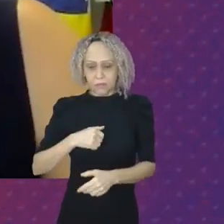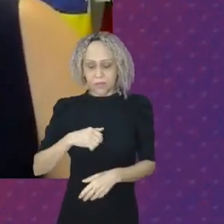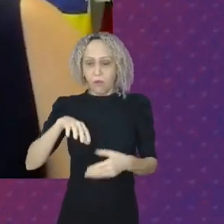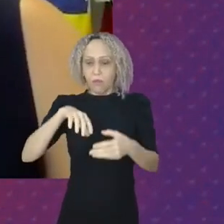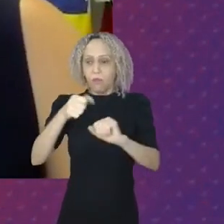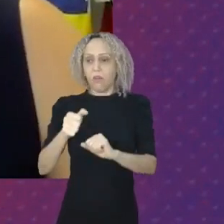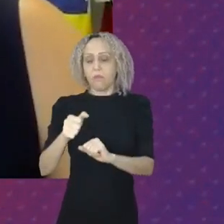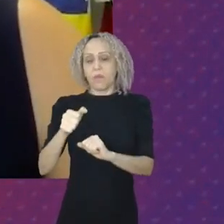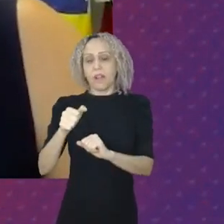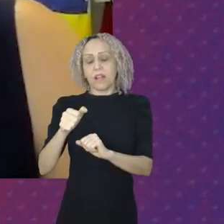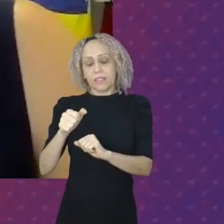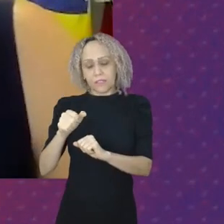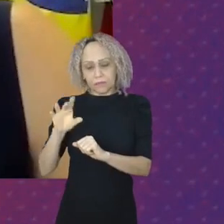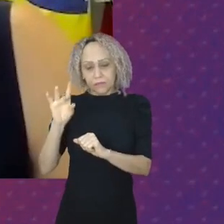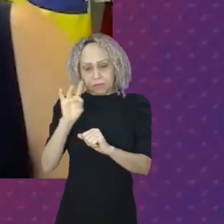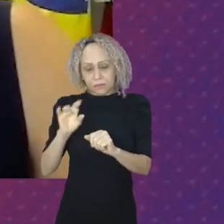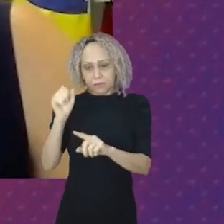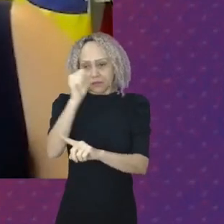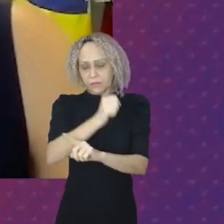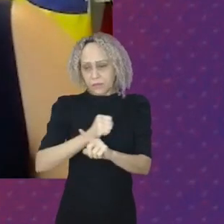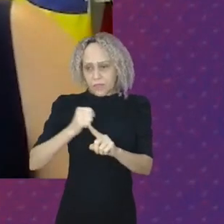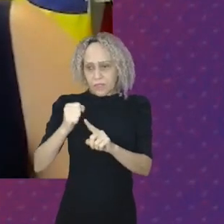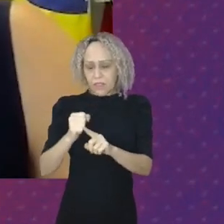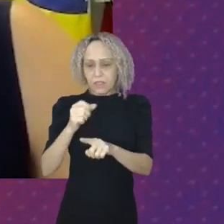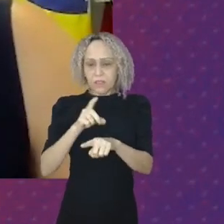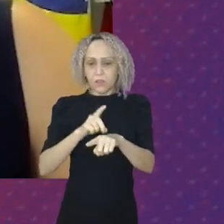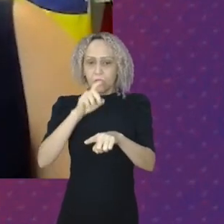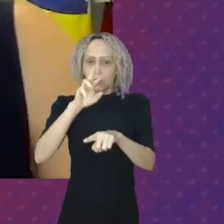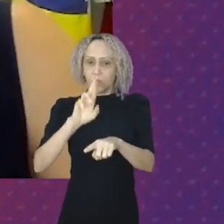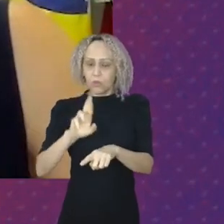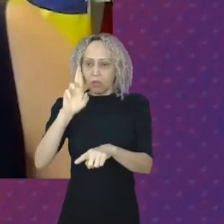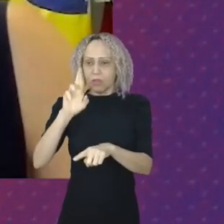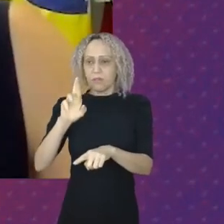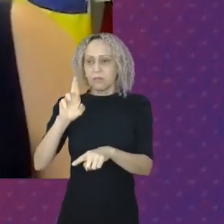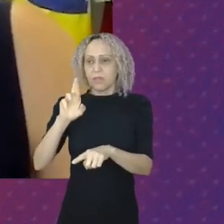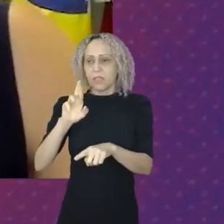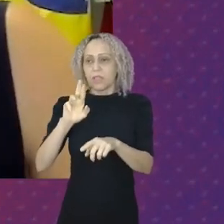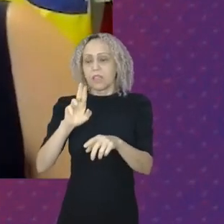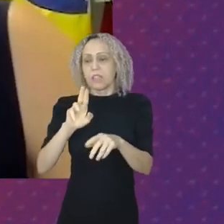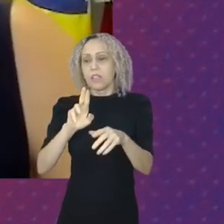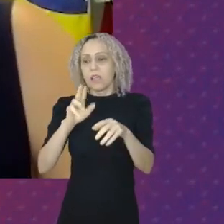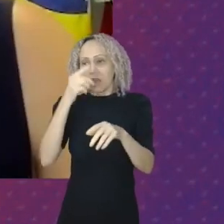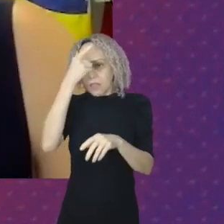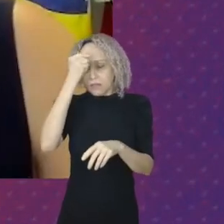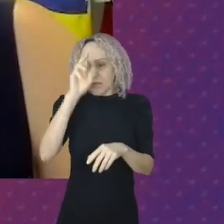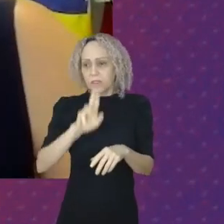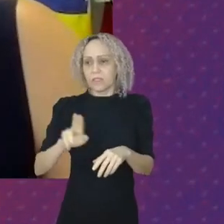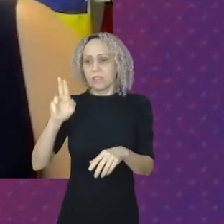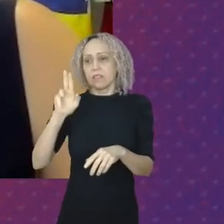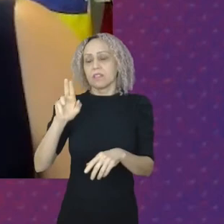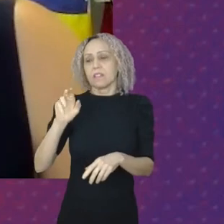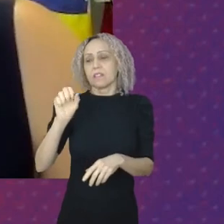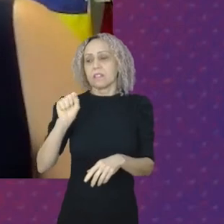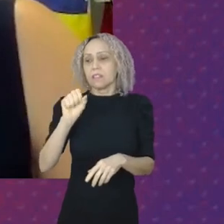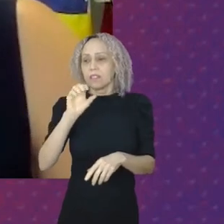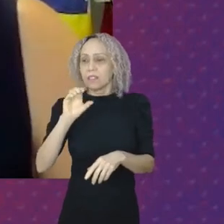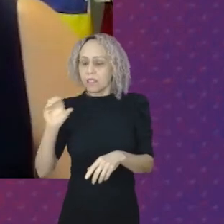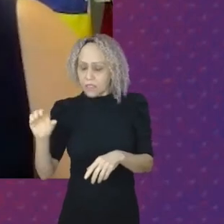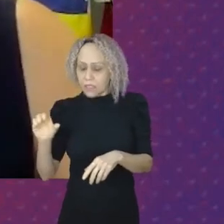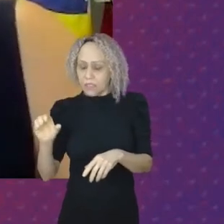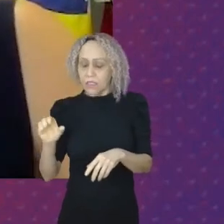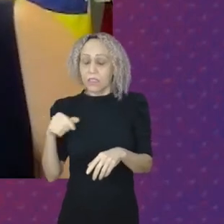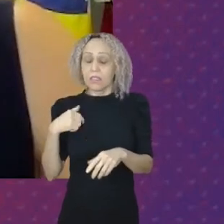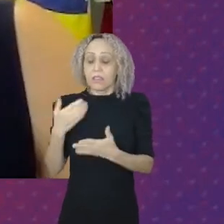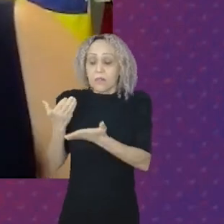sou doutora pela Universidade Federal de Santa Catarina, estudei um pouco a participação de mulheres na política e